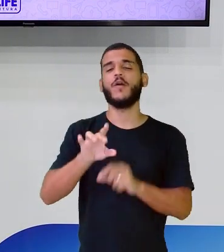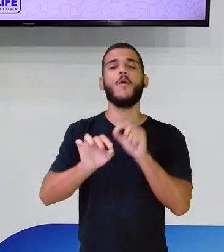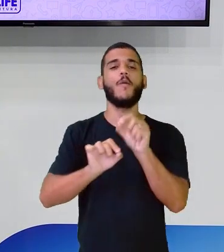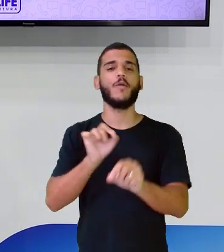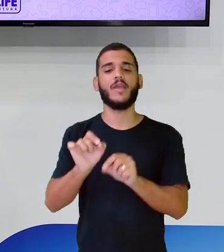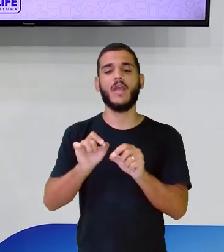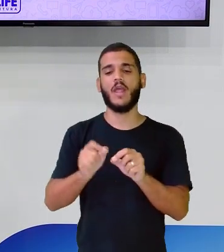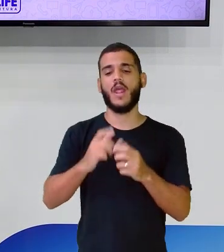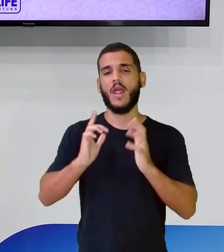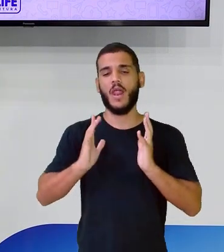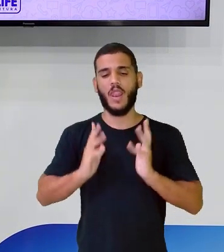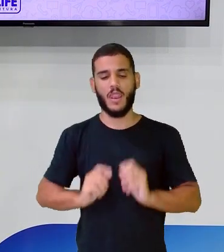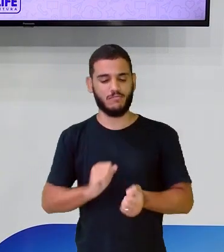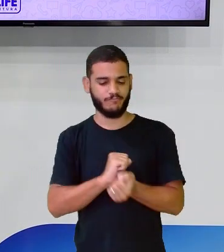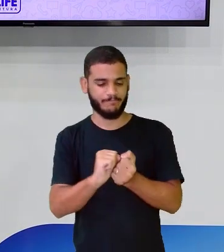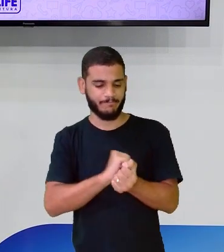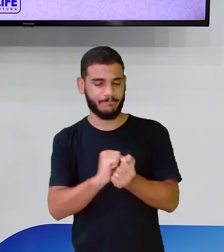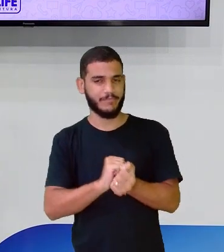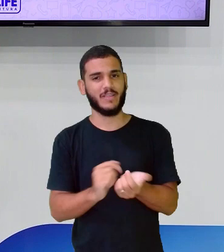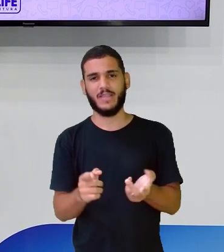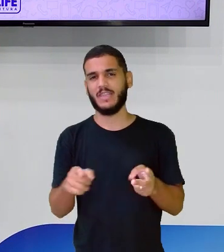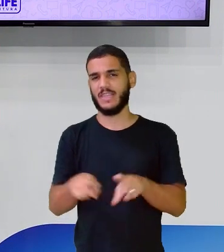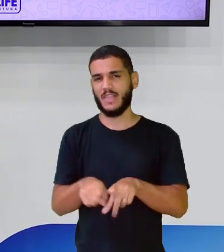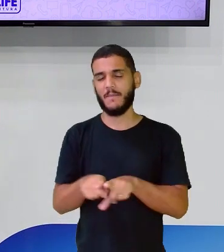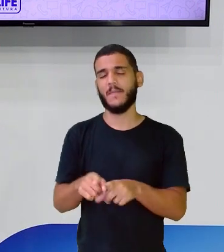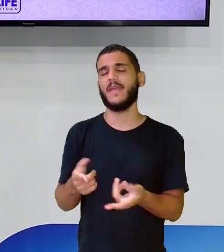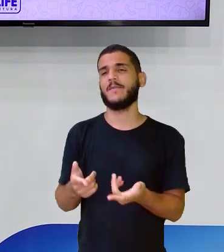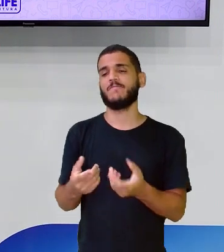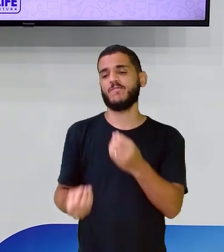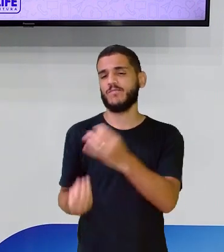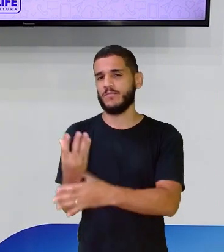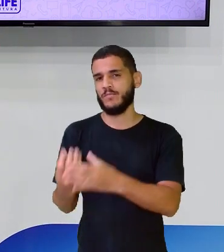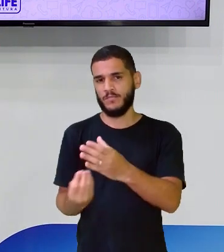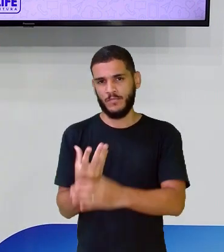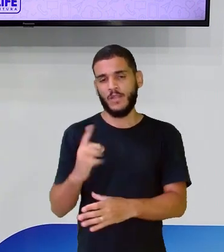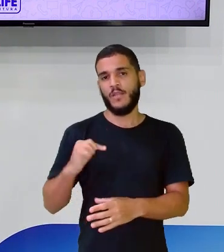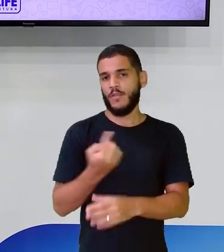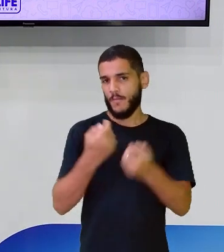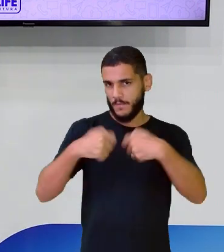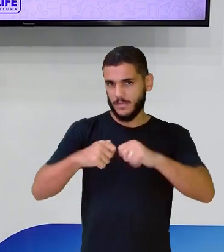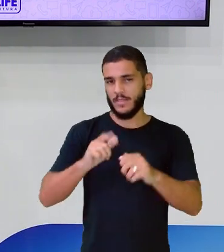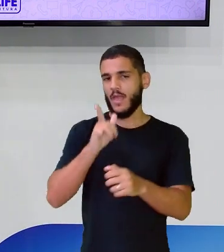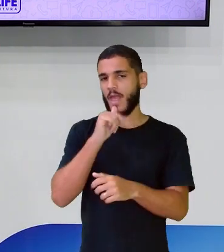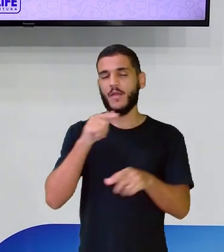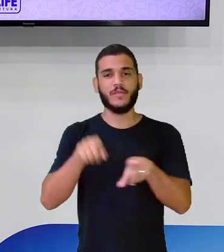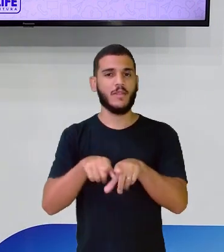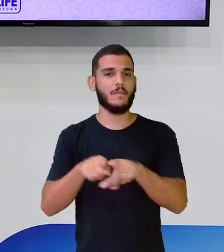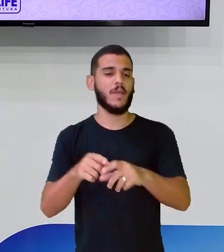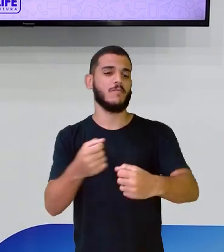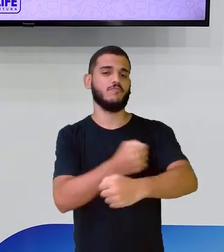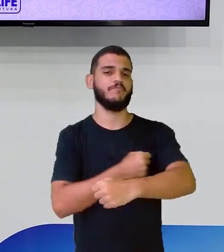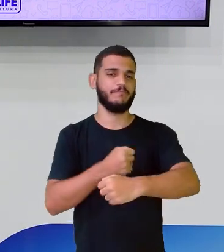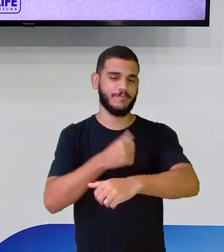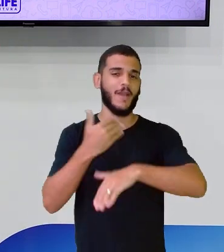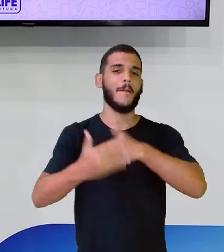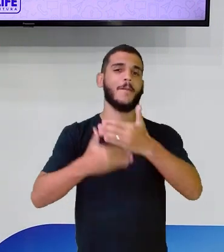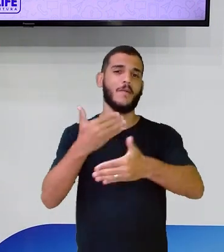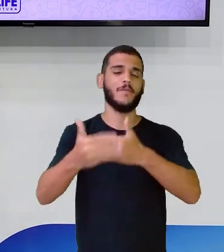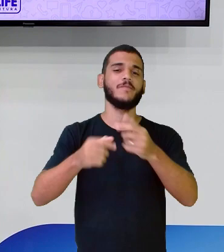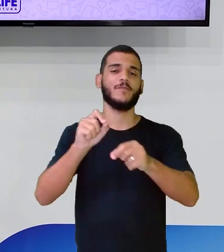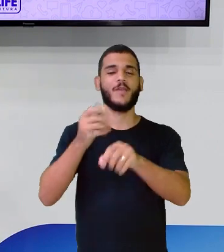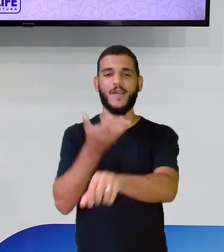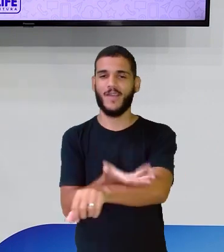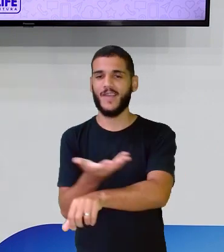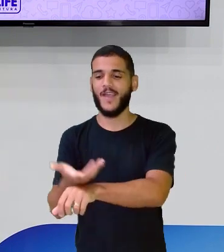ao lavar, não é só ao produzir. A gente precisa da água para fazer o processo de